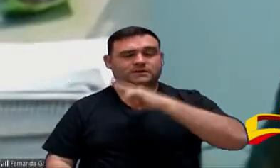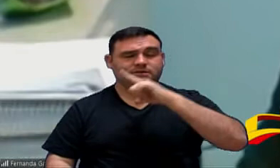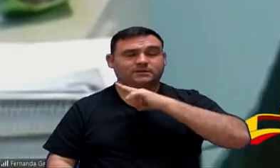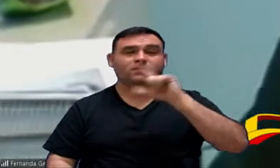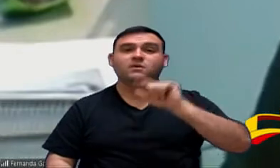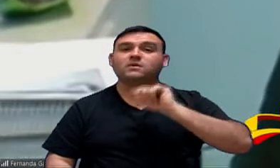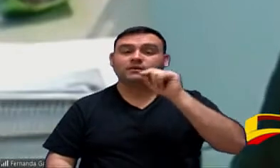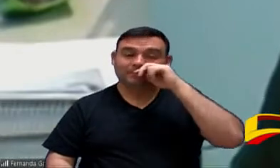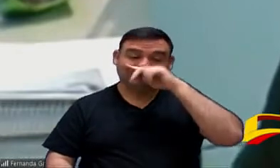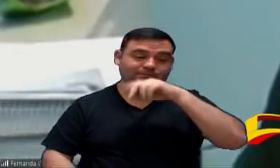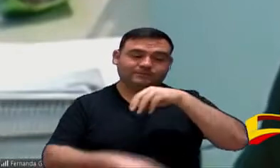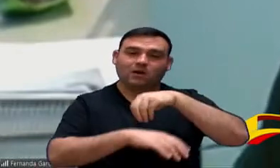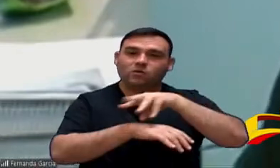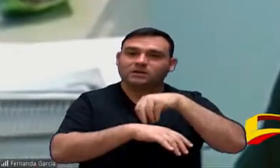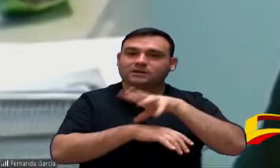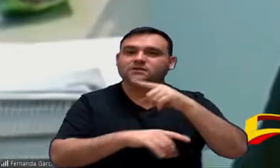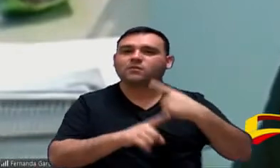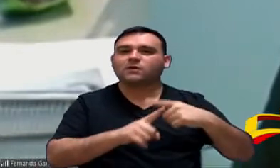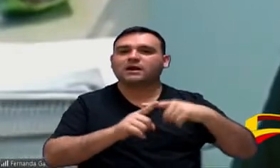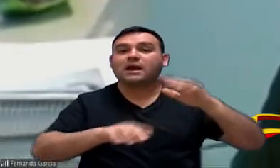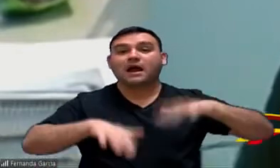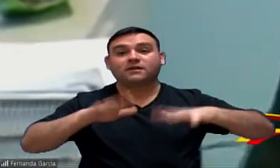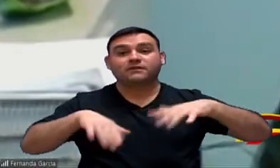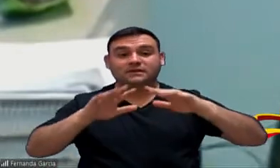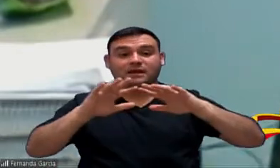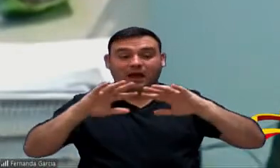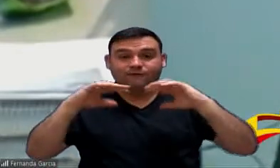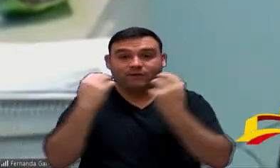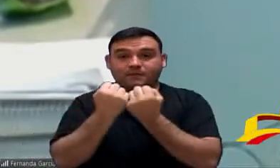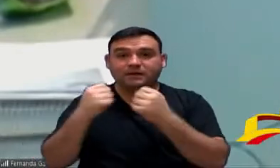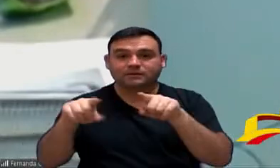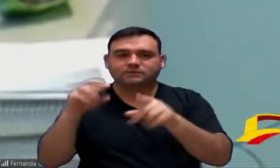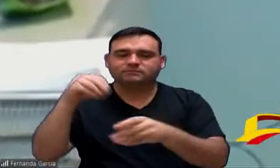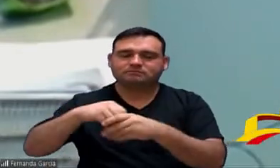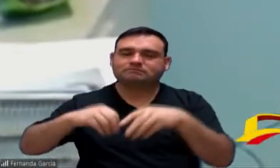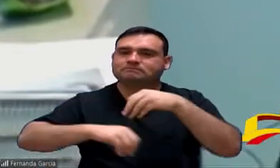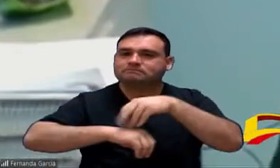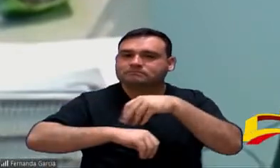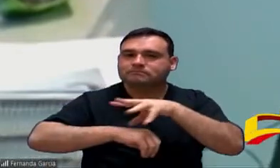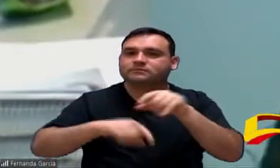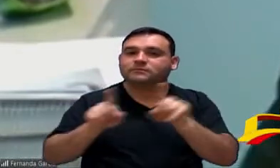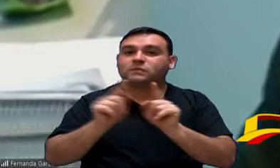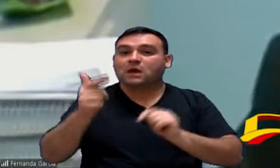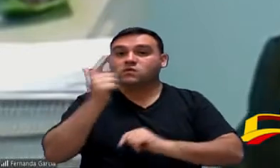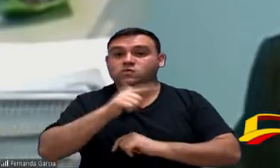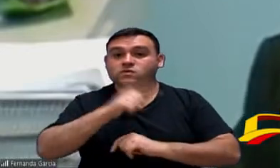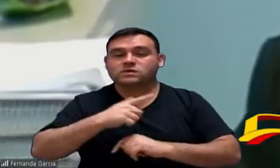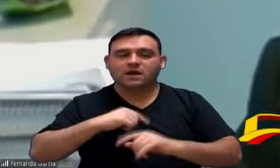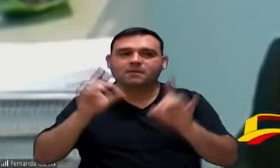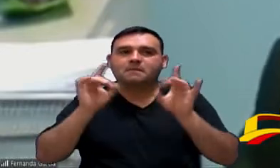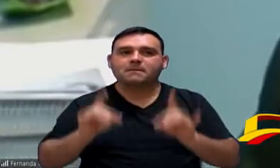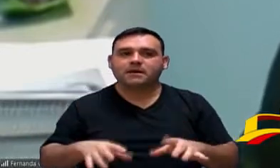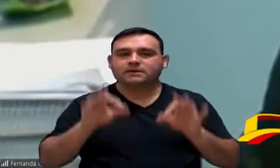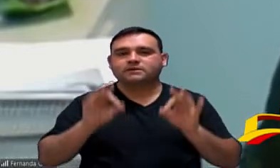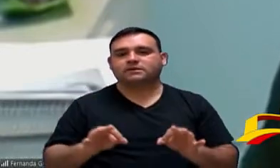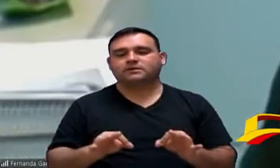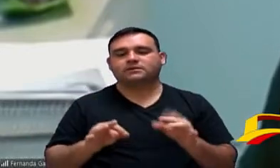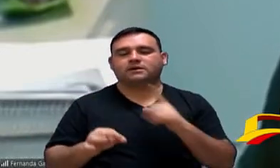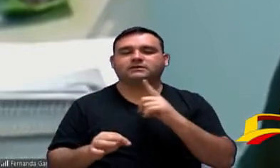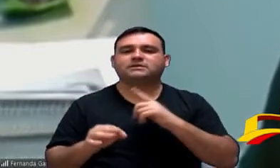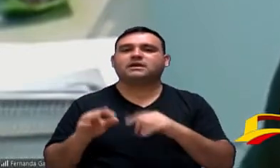dessa orientação, porque tem muitas vezes a própria família é orientada e eles conseguem executar, né,